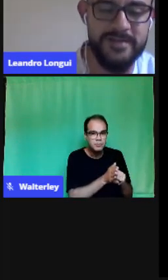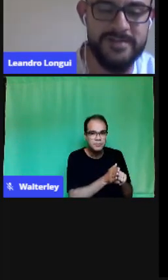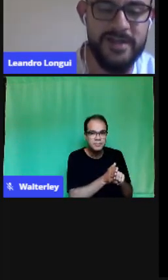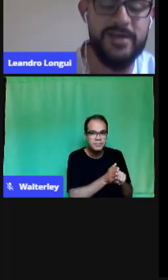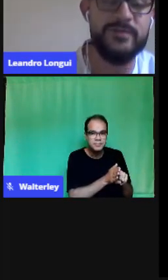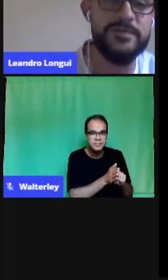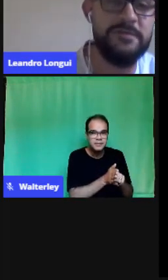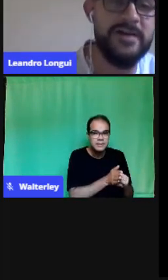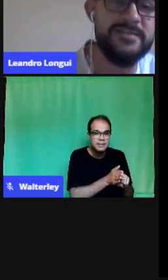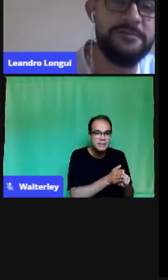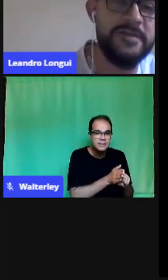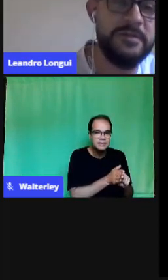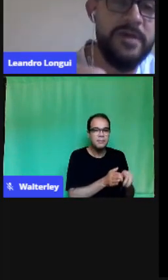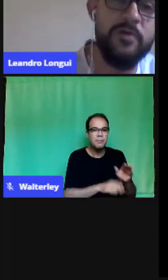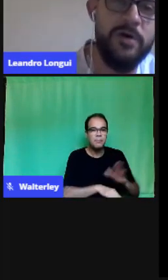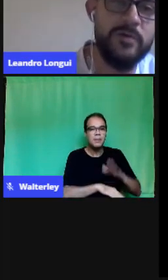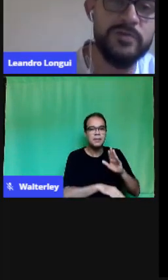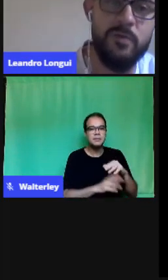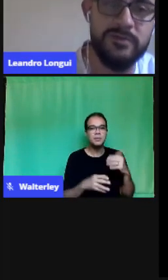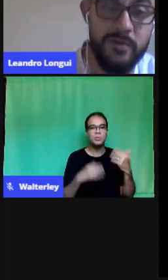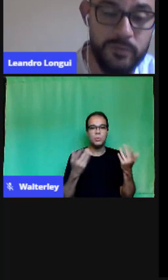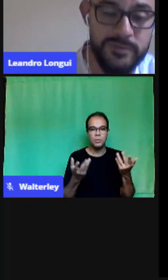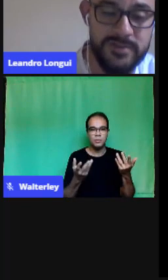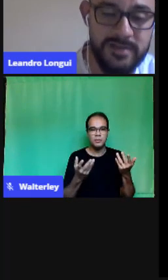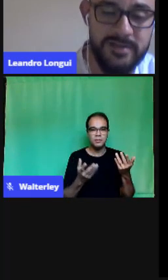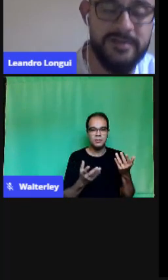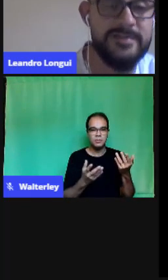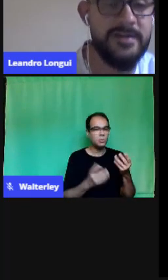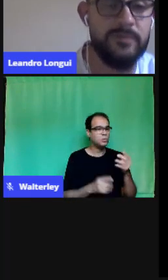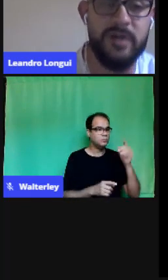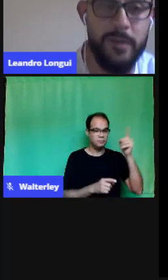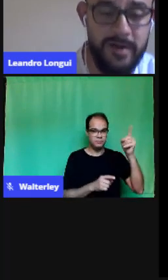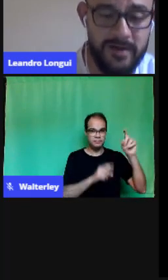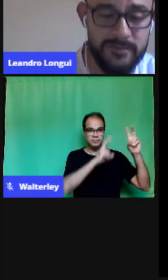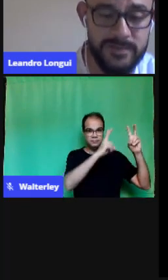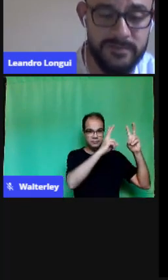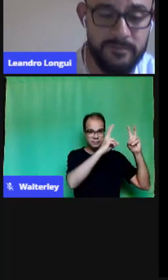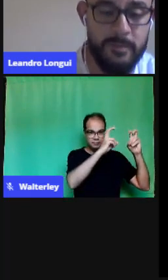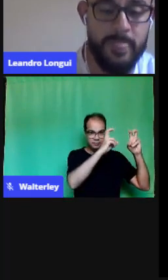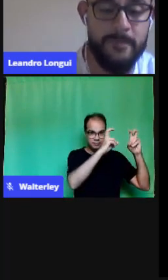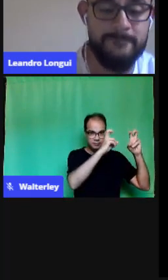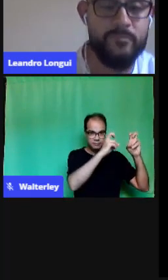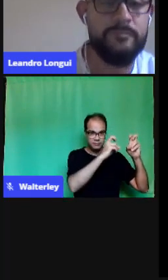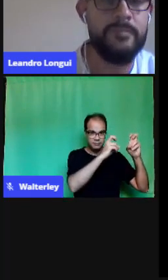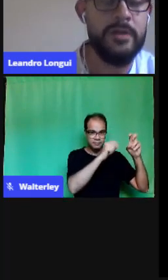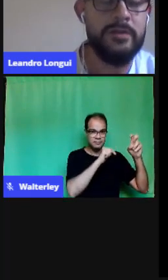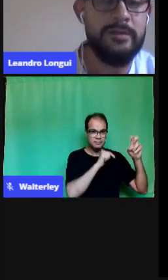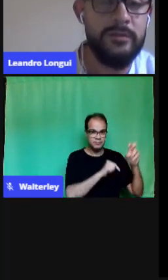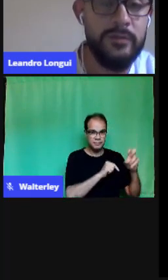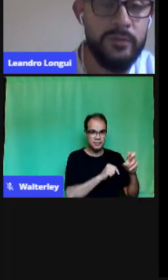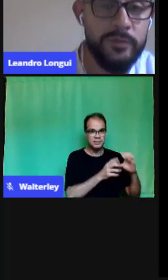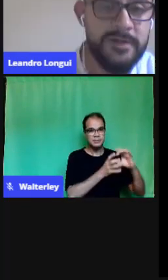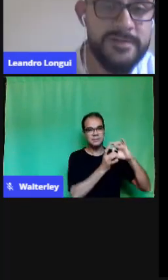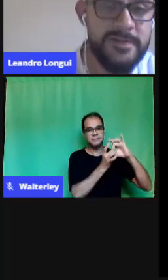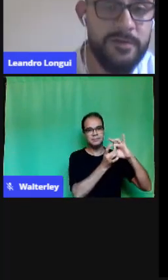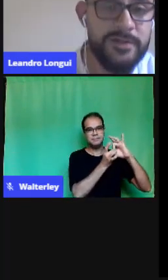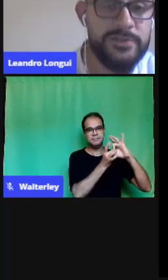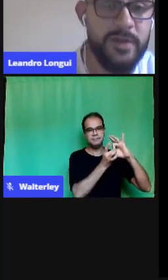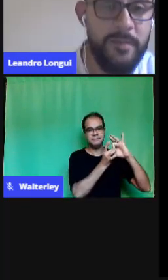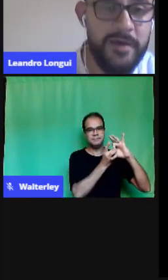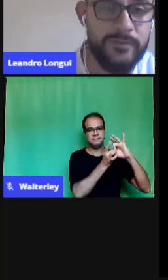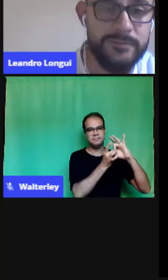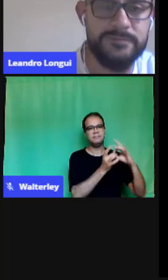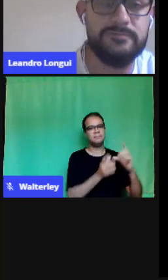sua vez nos faz definir melhor os conteúdos que serão trabalhados. No